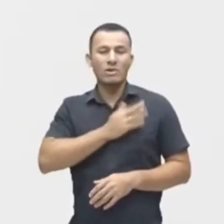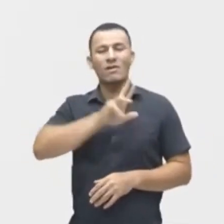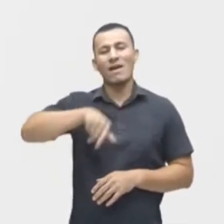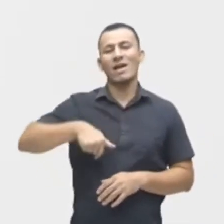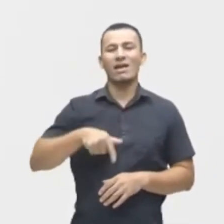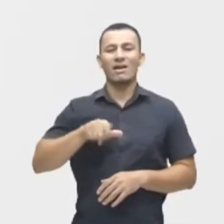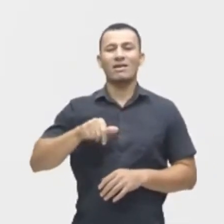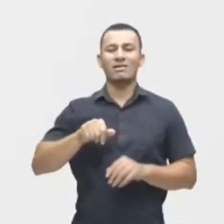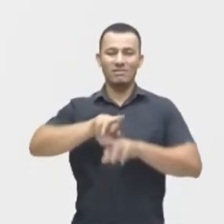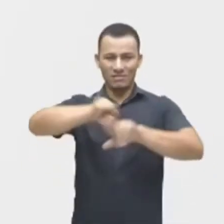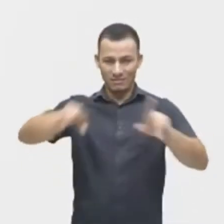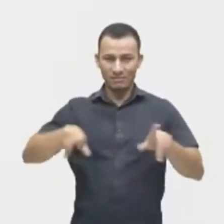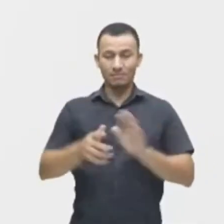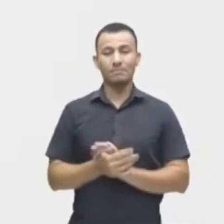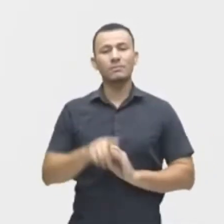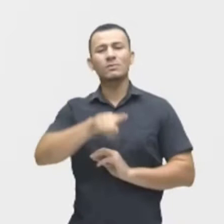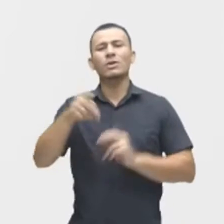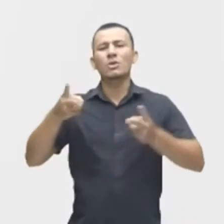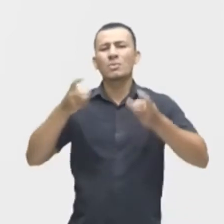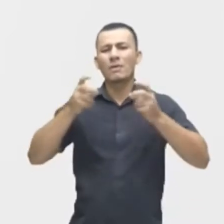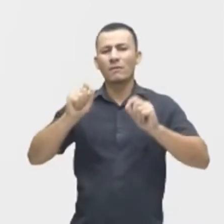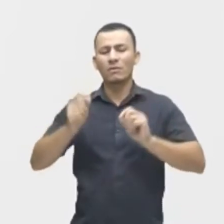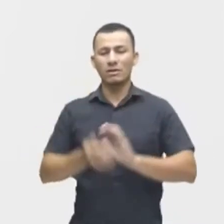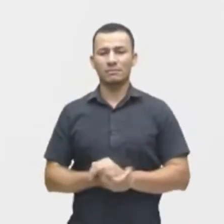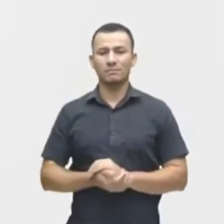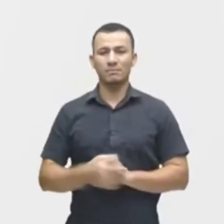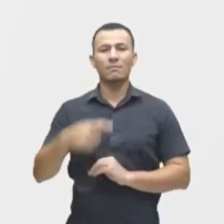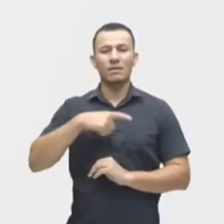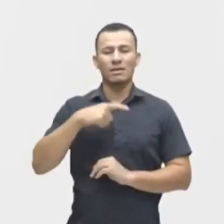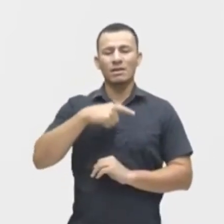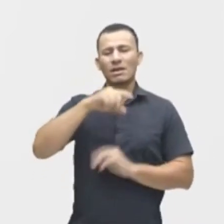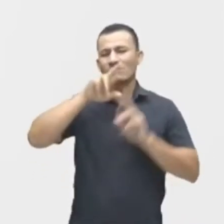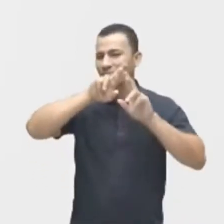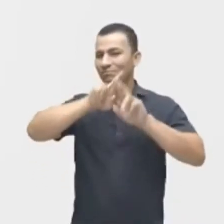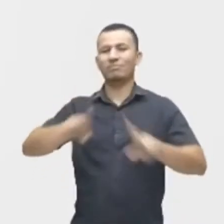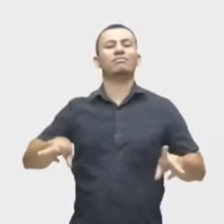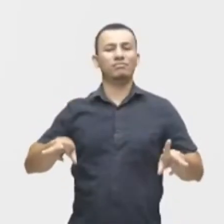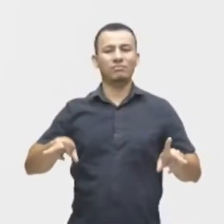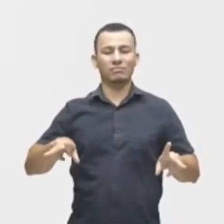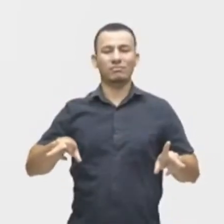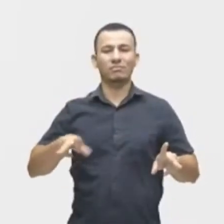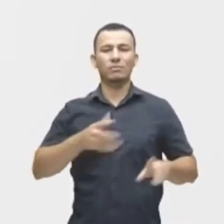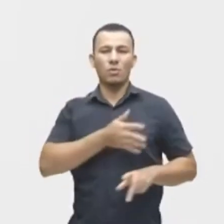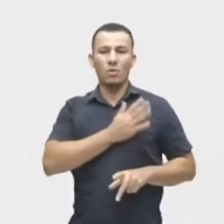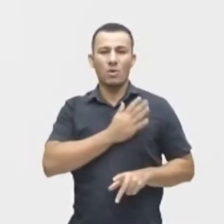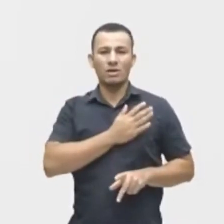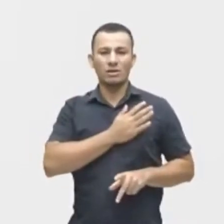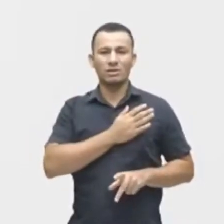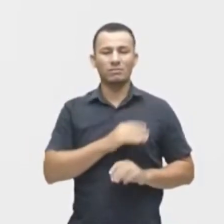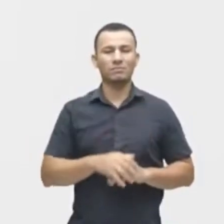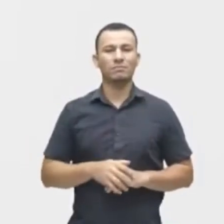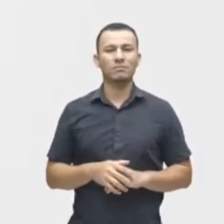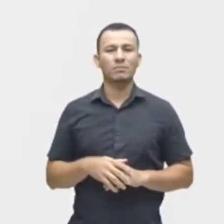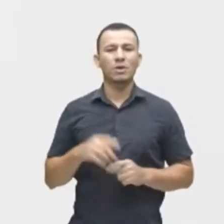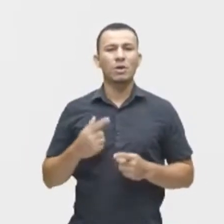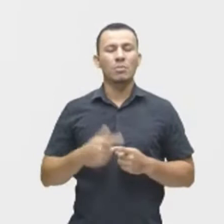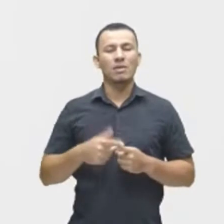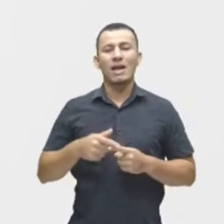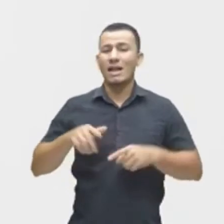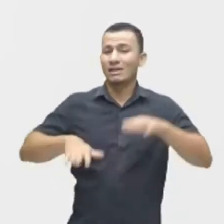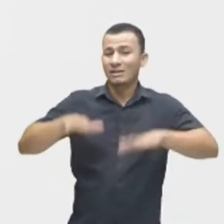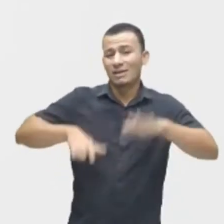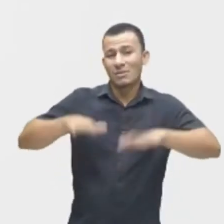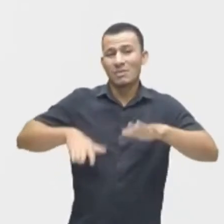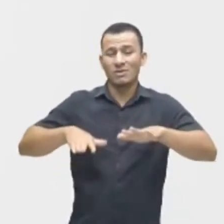que vocês observam aí? Que existe diferença desses corações muito pela adaptabilidade de